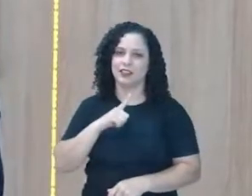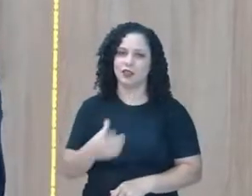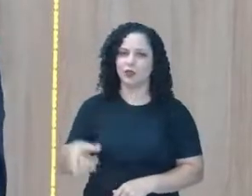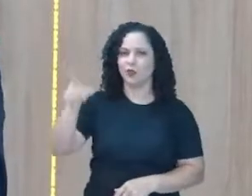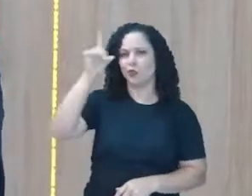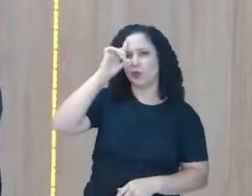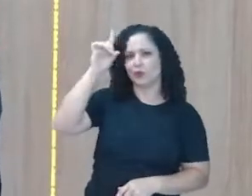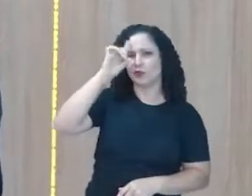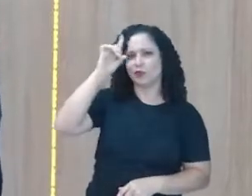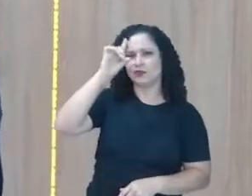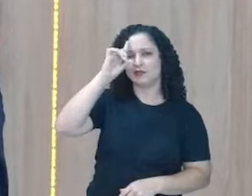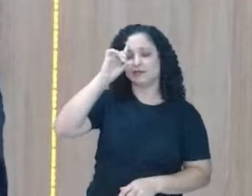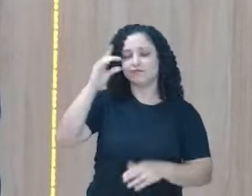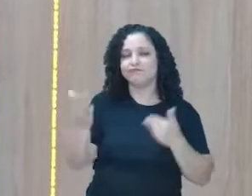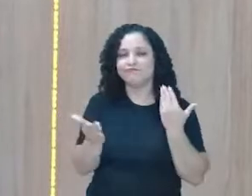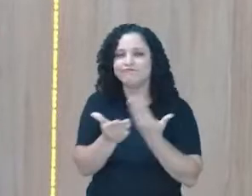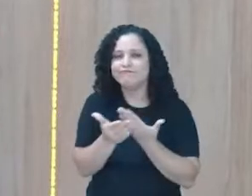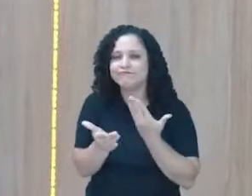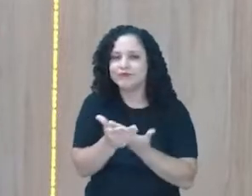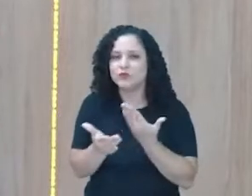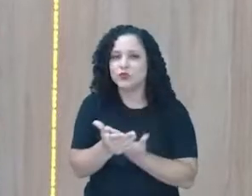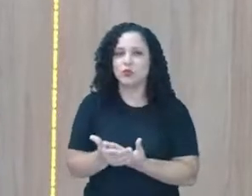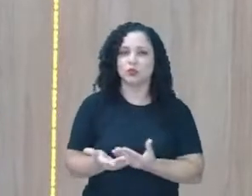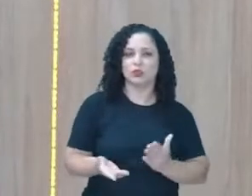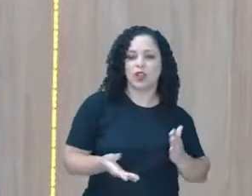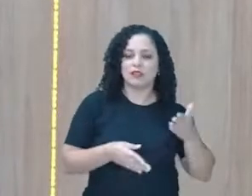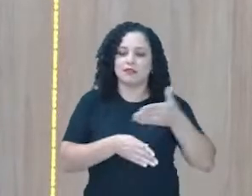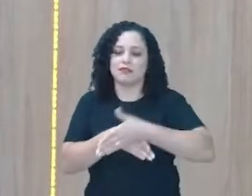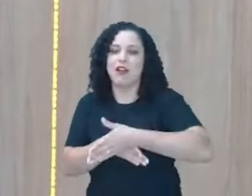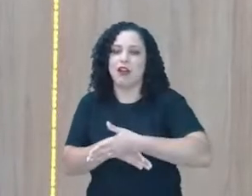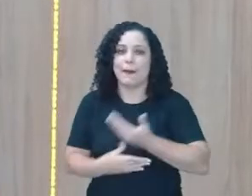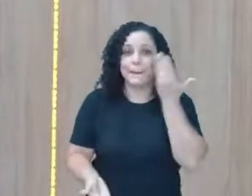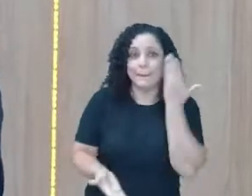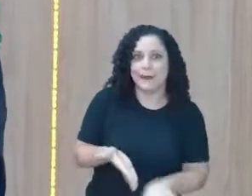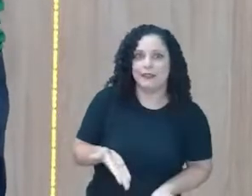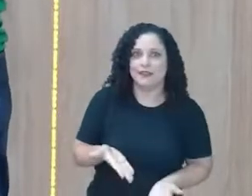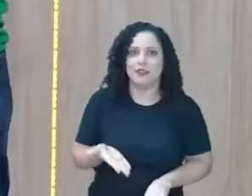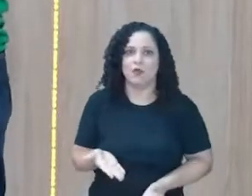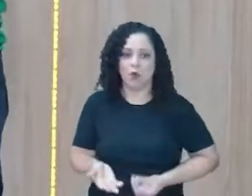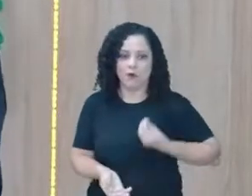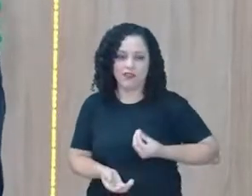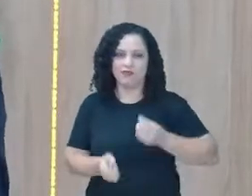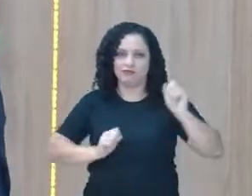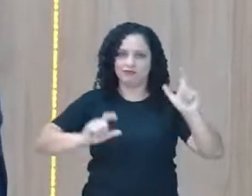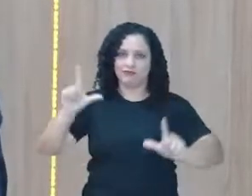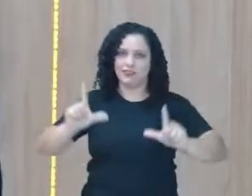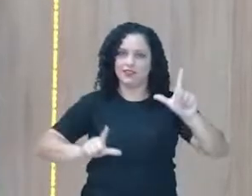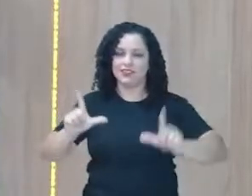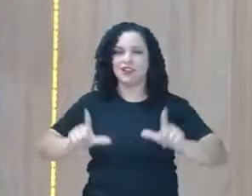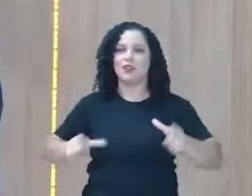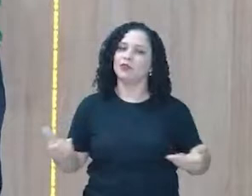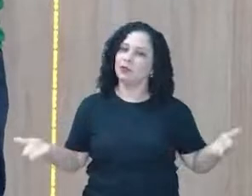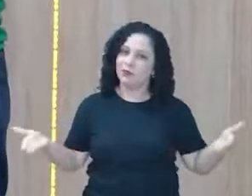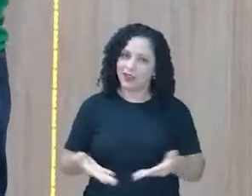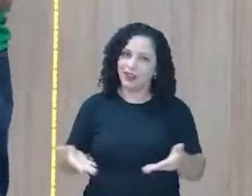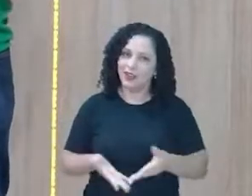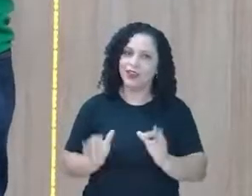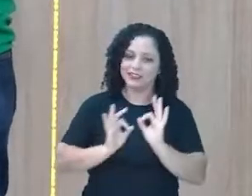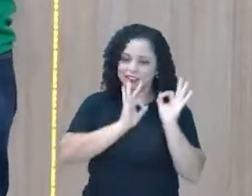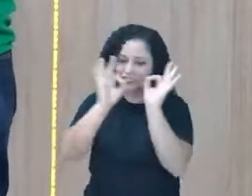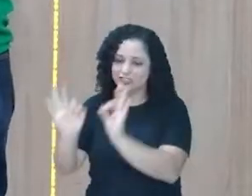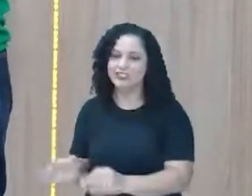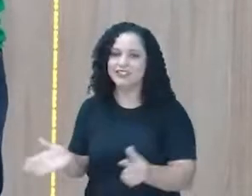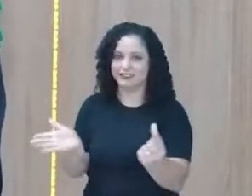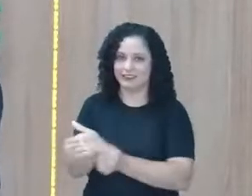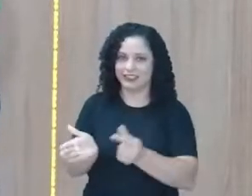a dia, mesmo que tenha alguma impossibilidade ali, não conseguiu pegar a aula ao vivo, né, assistir. Então, bom dia, boa tarde, boa noite para você que está